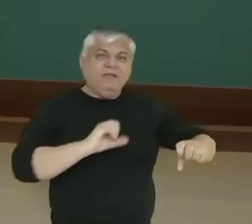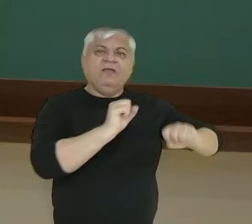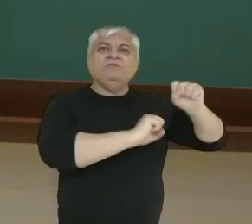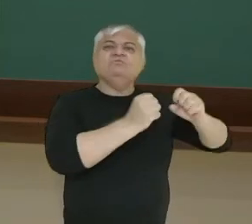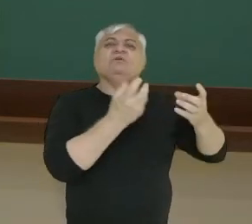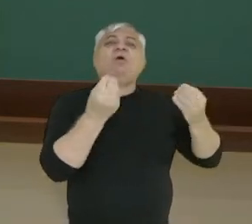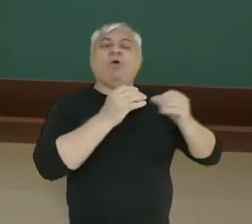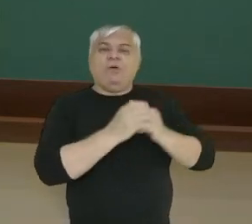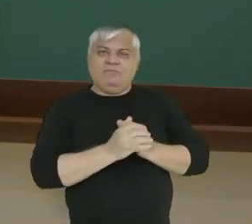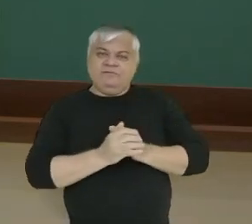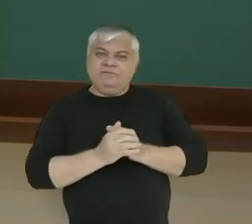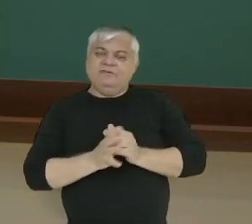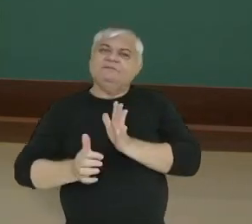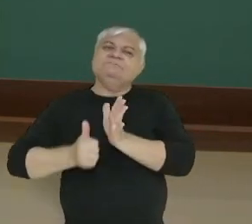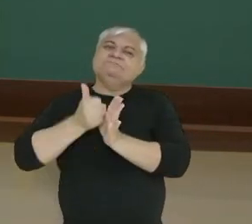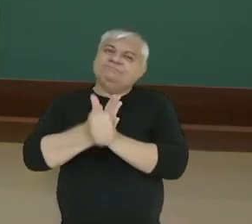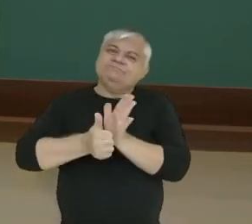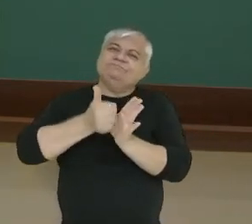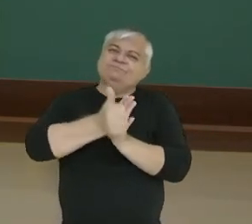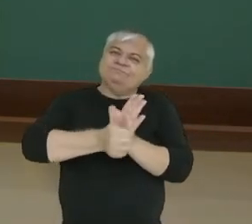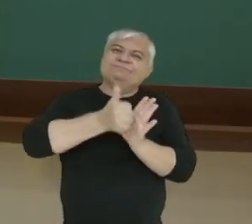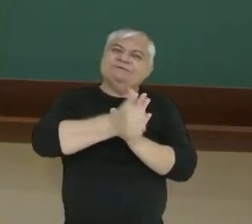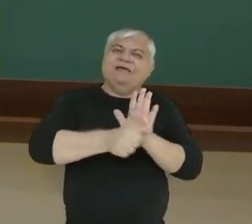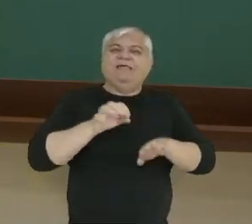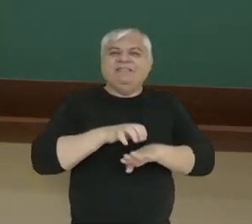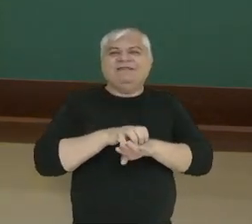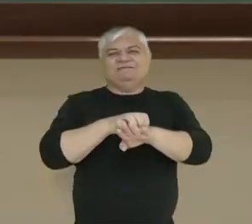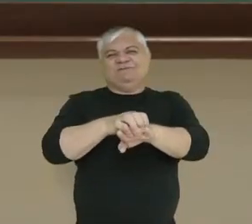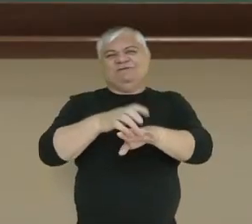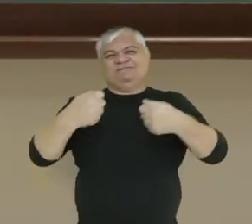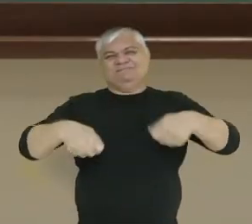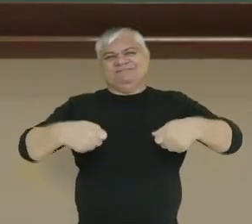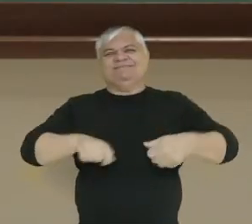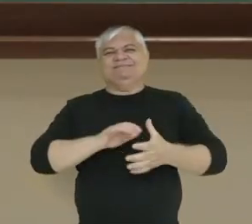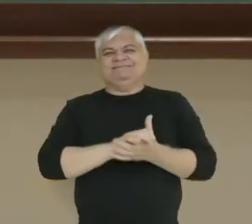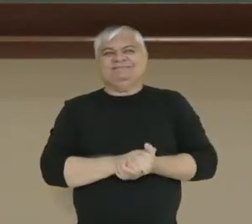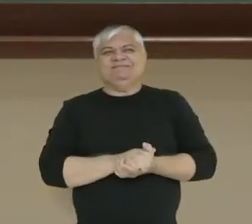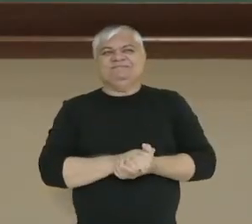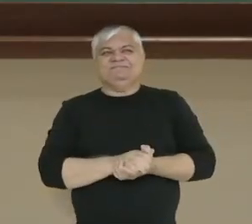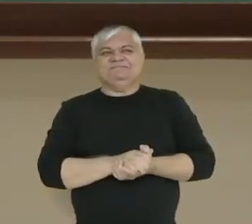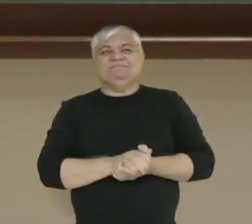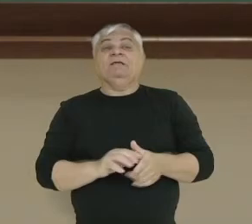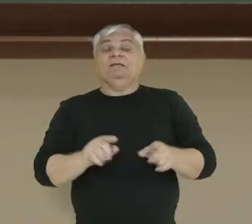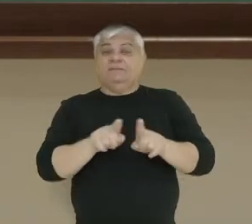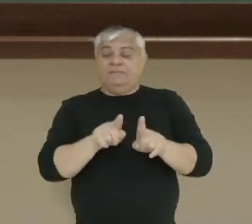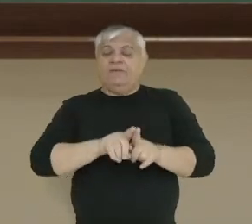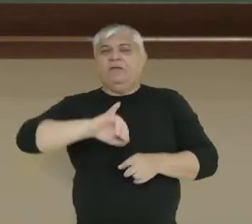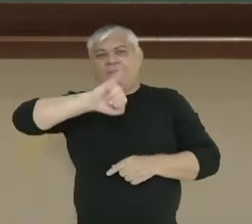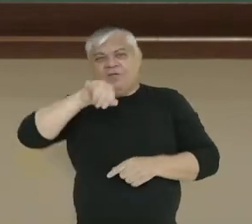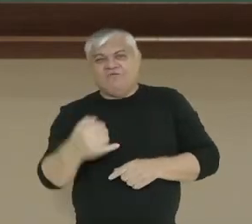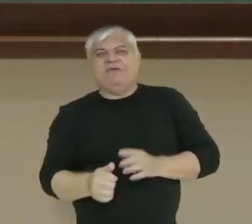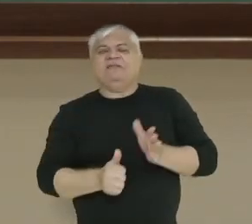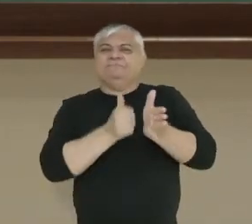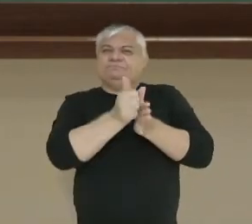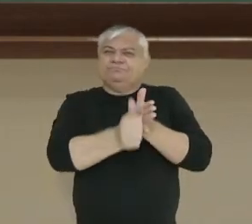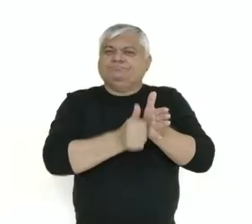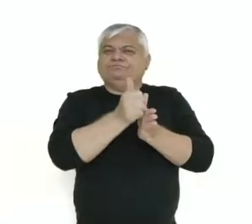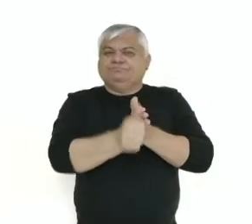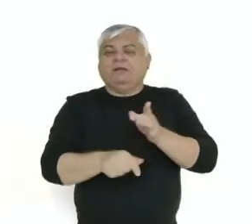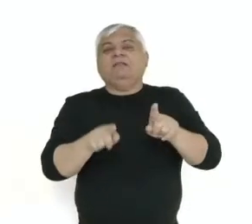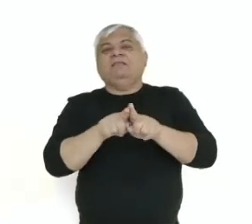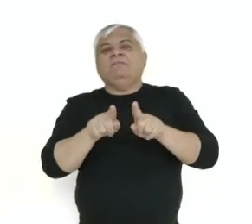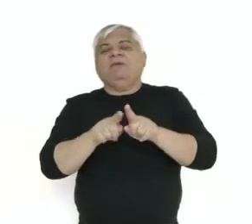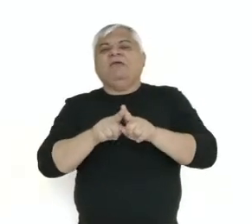indústria e serem transformadas, né? A gente vai ver que também vai se usar ainda a locomotiva e o barco, né,